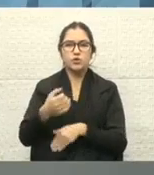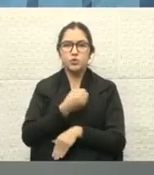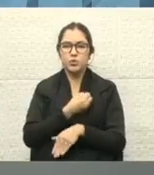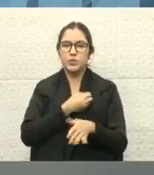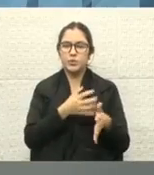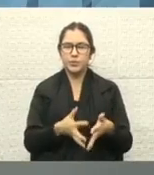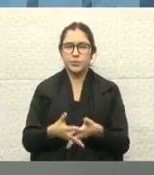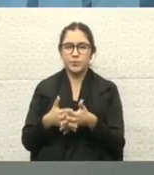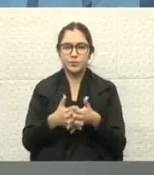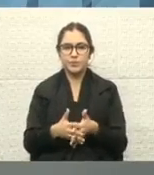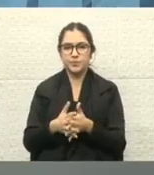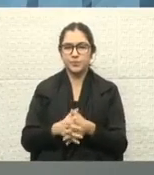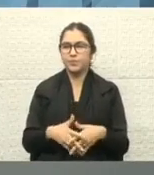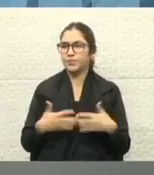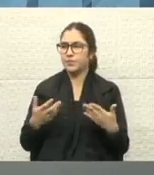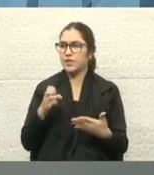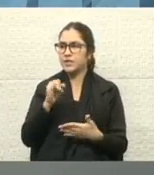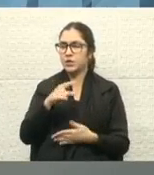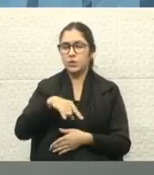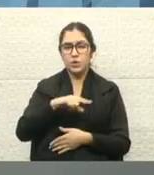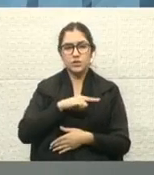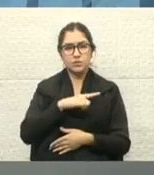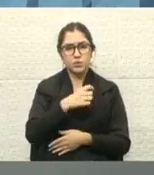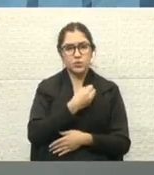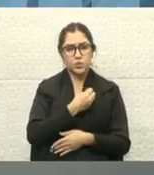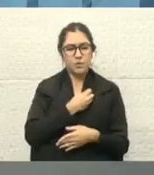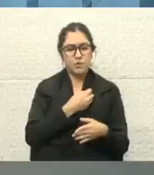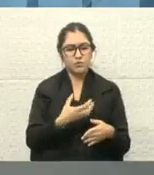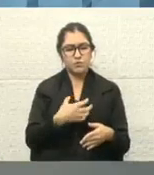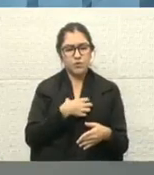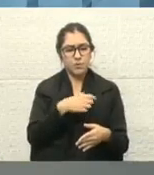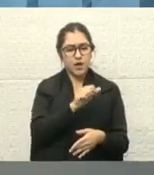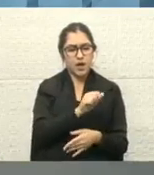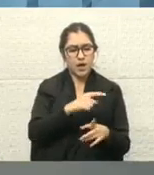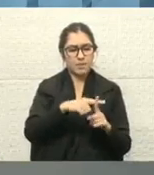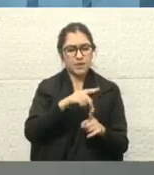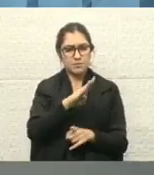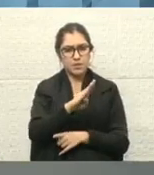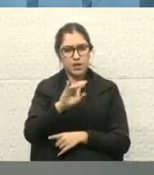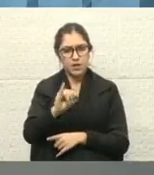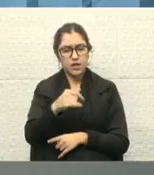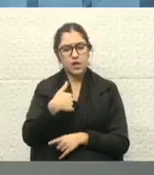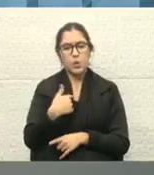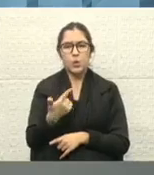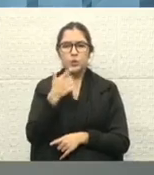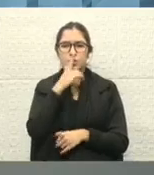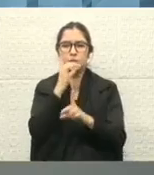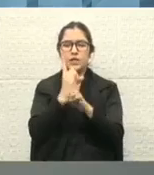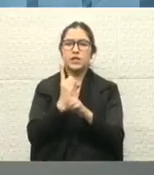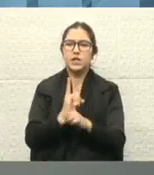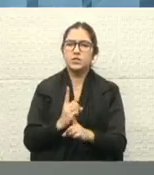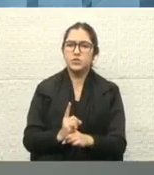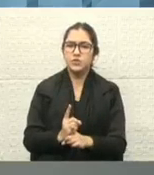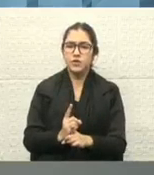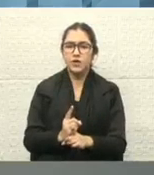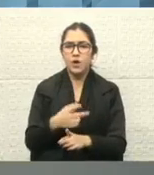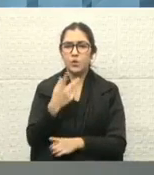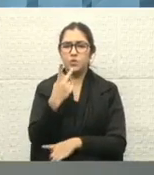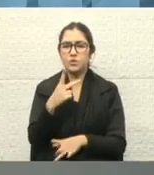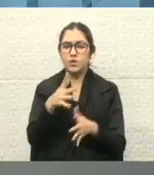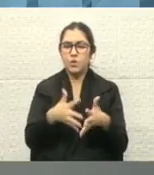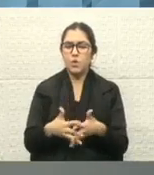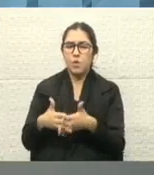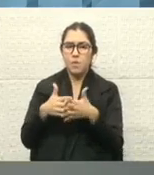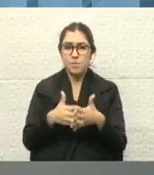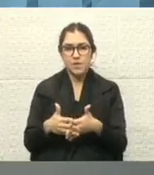número complexo. Então, se nós temos um número na forma a mais bi, eu consigo identificar o seu